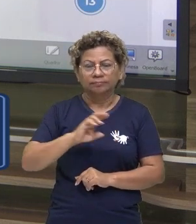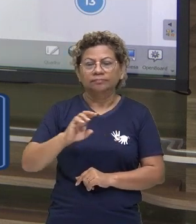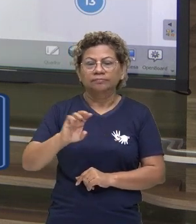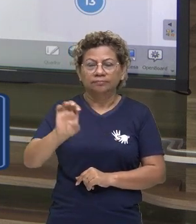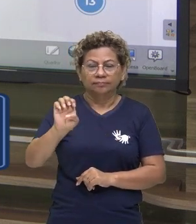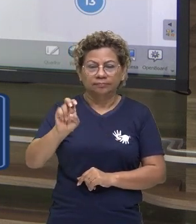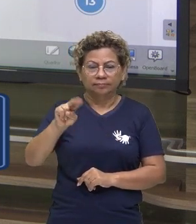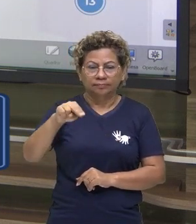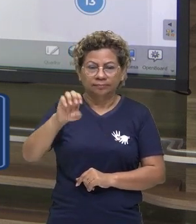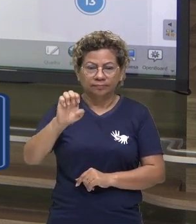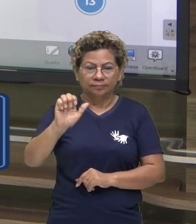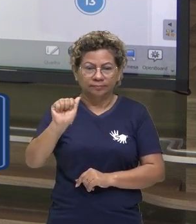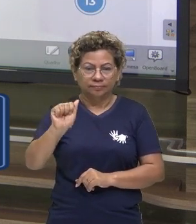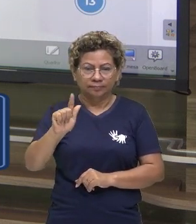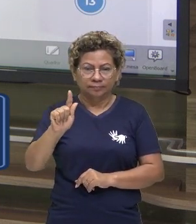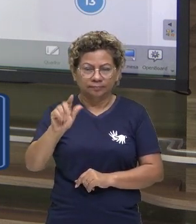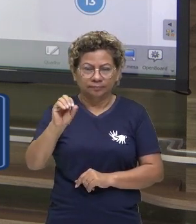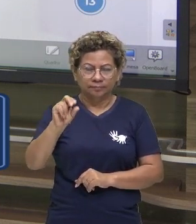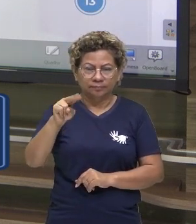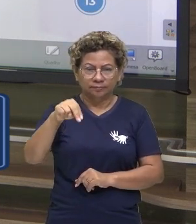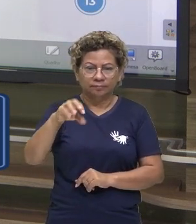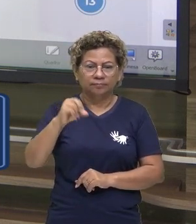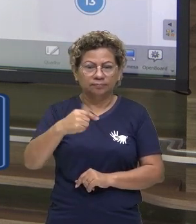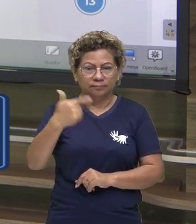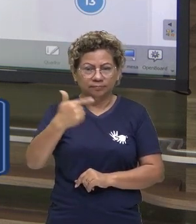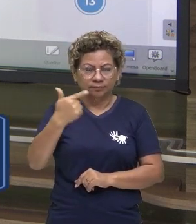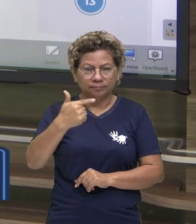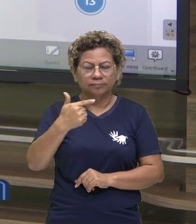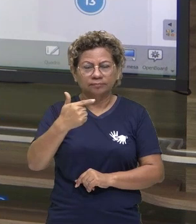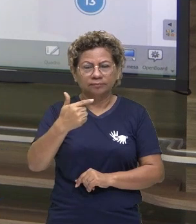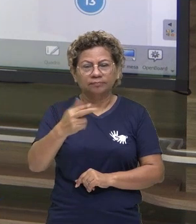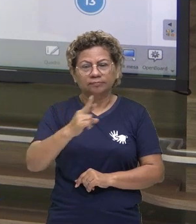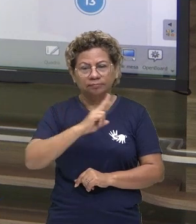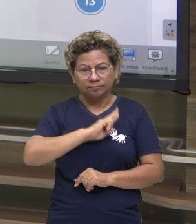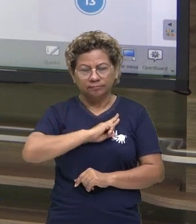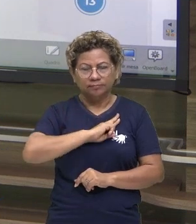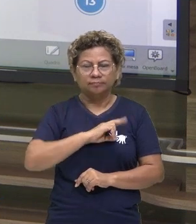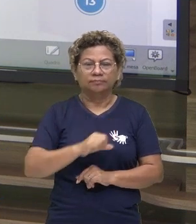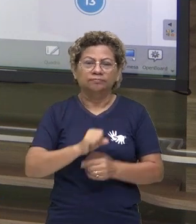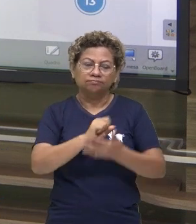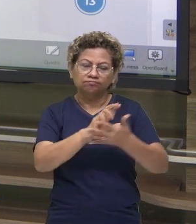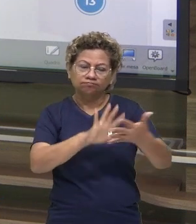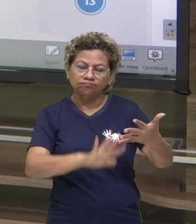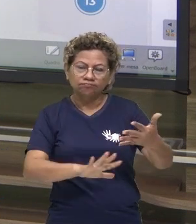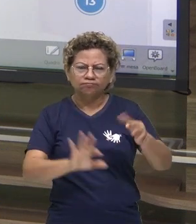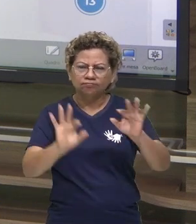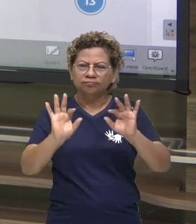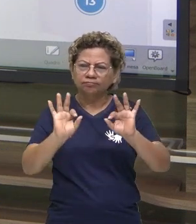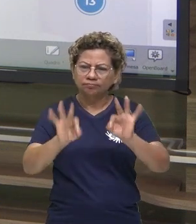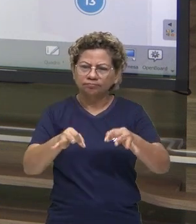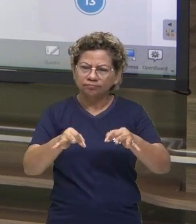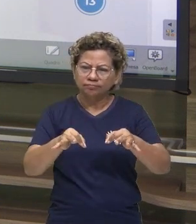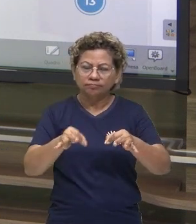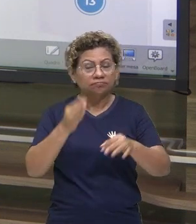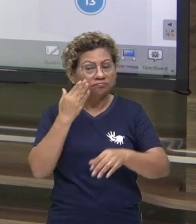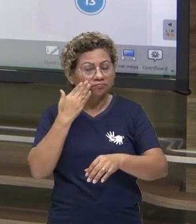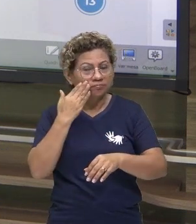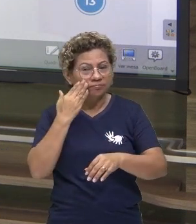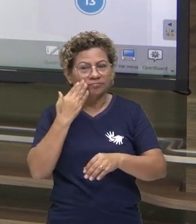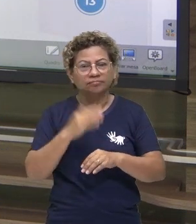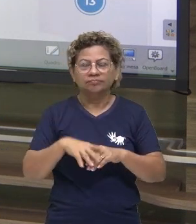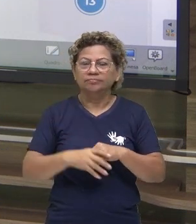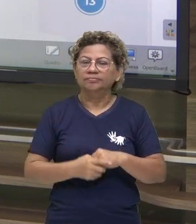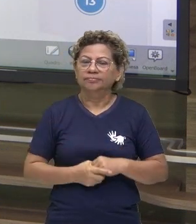eneágono. Beleza. Obrigado aí pela participação do Jennifer para a nossa dinâmica